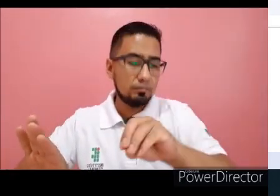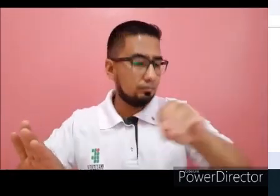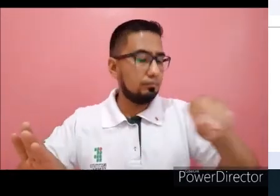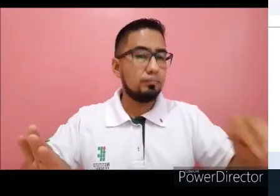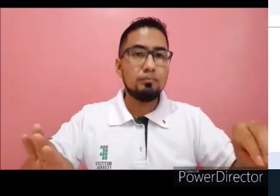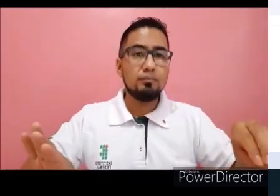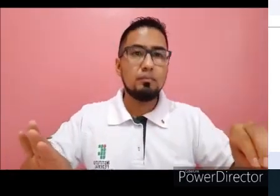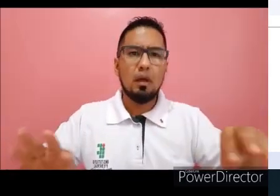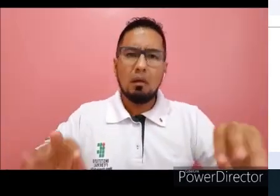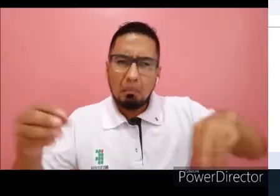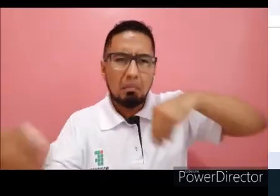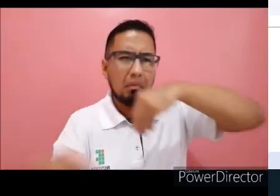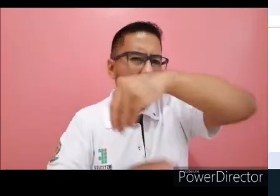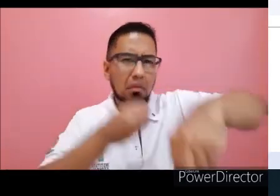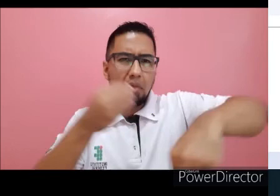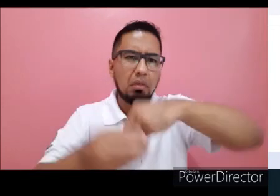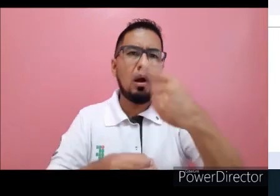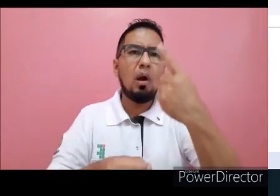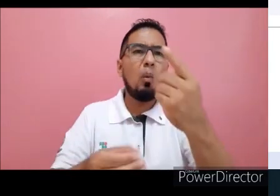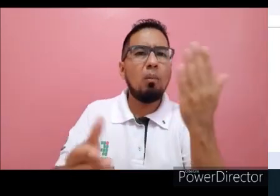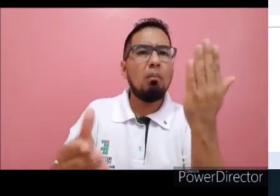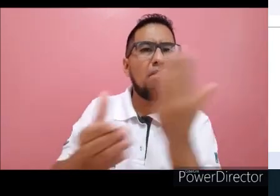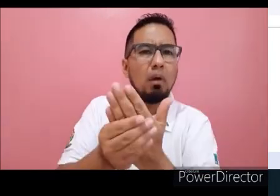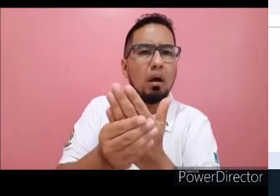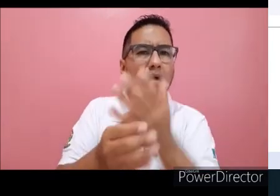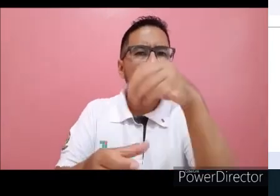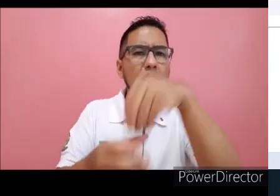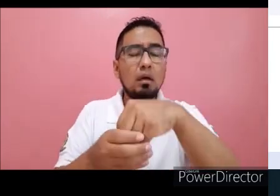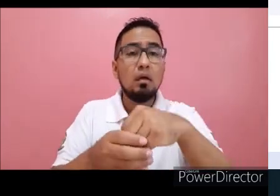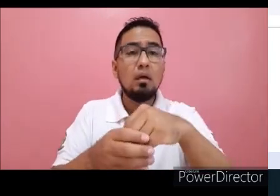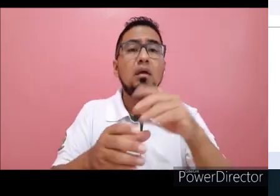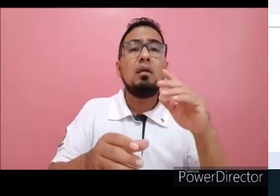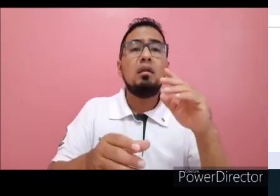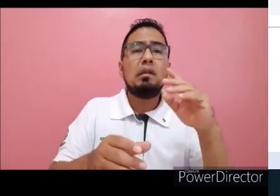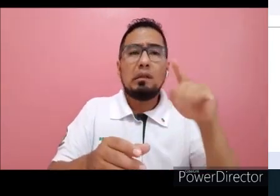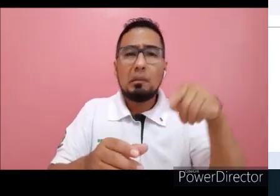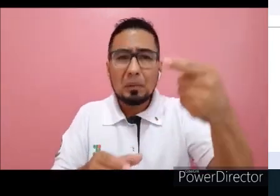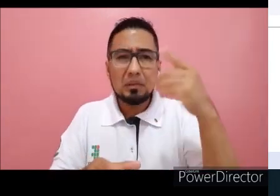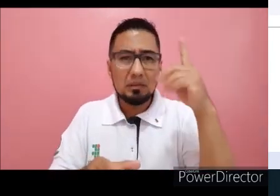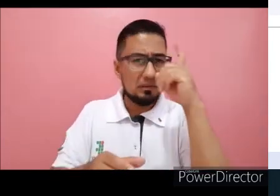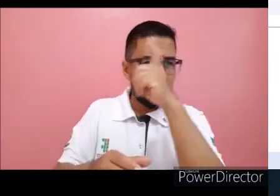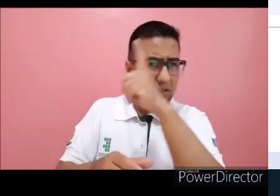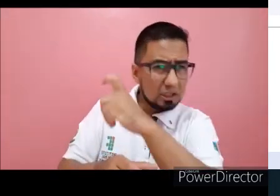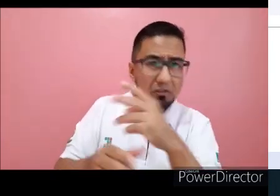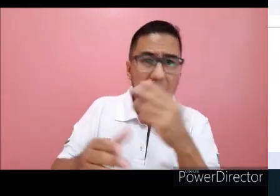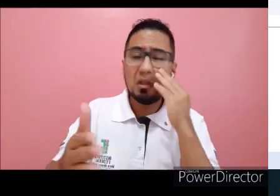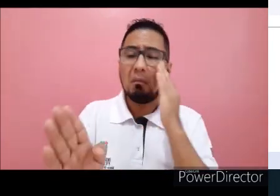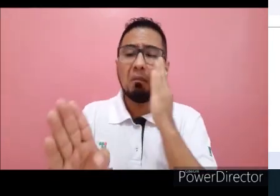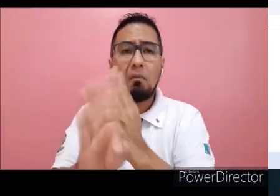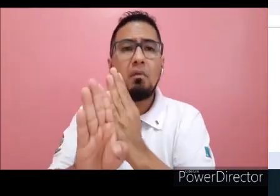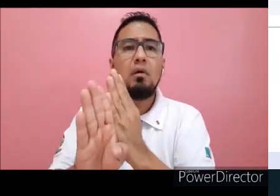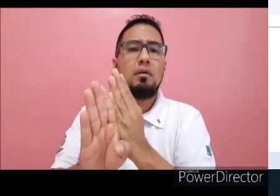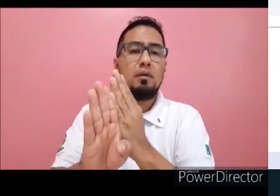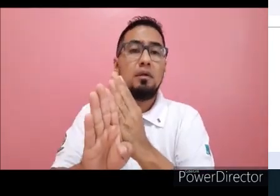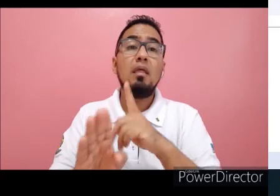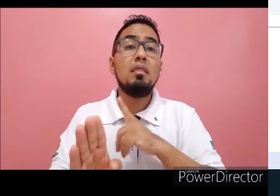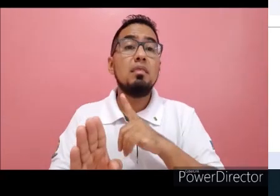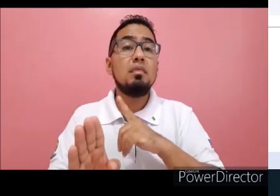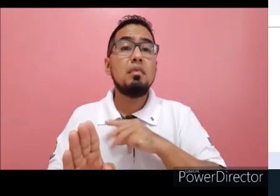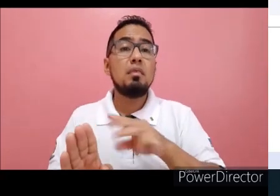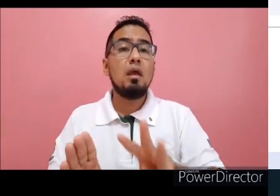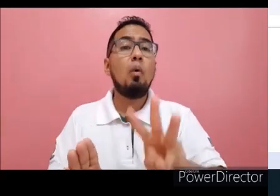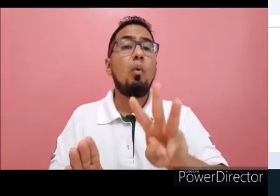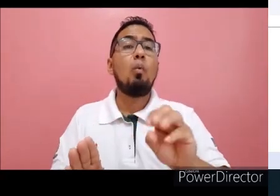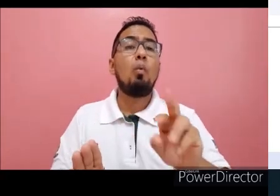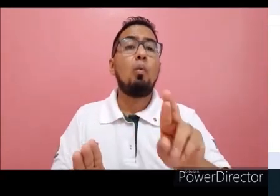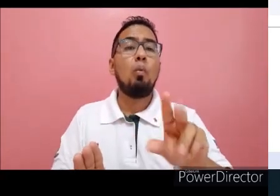arquivos de PowerPoint. É a mesma coisa de você misturar tudo numa pasta só, fica difícil de você encontrar, não é? Porque está misturado tudo. E se você tivesse uma